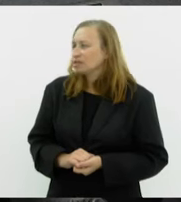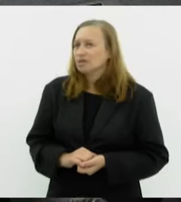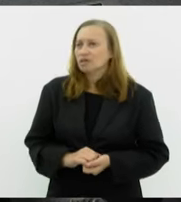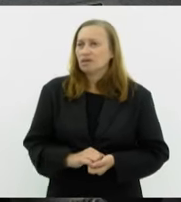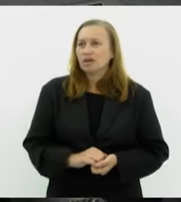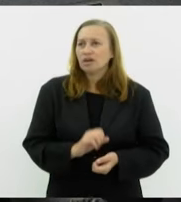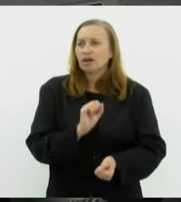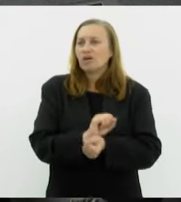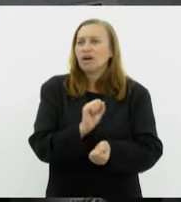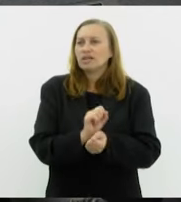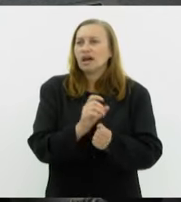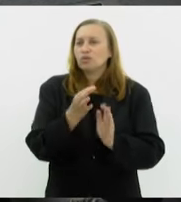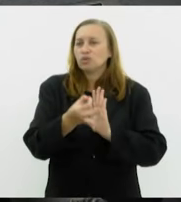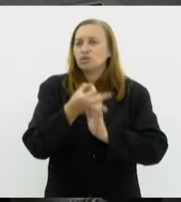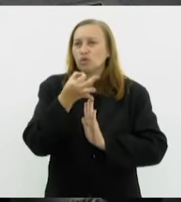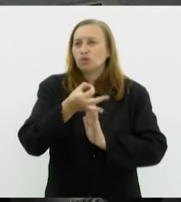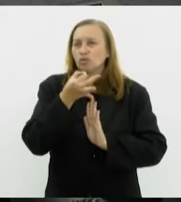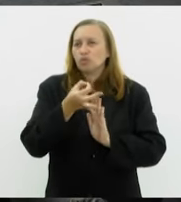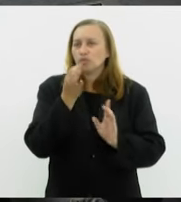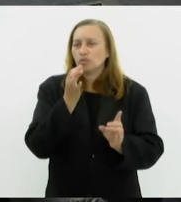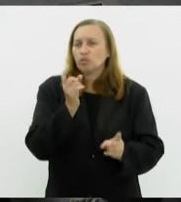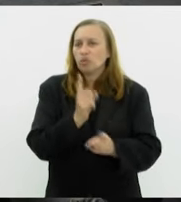Está demorando, mas vai sair.